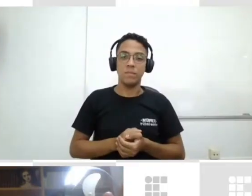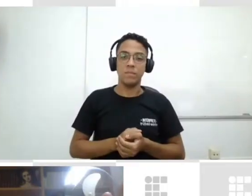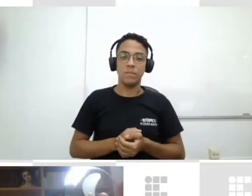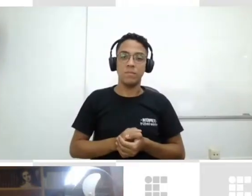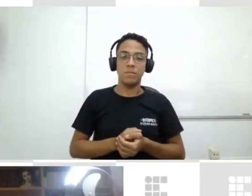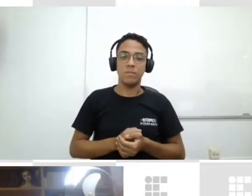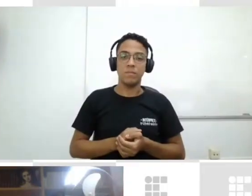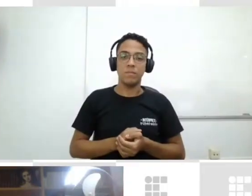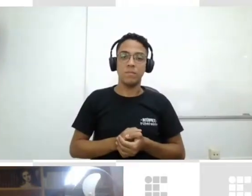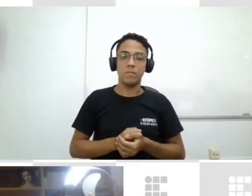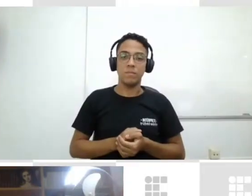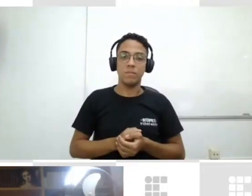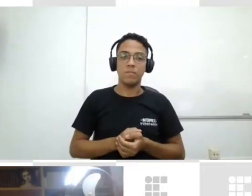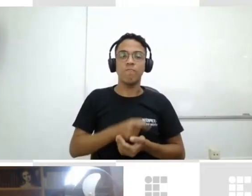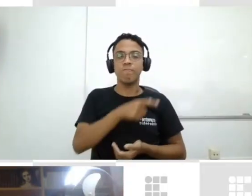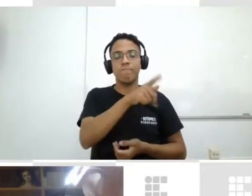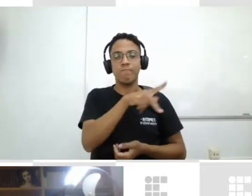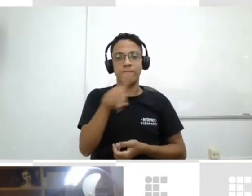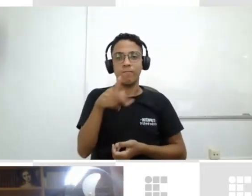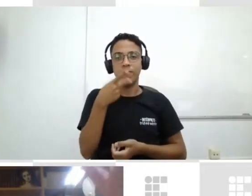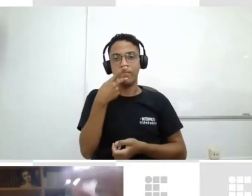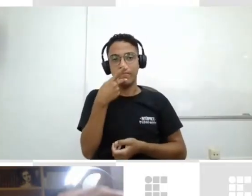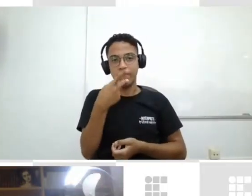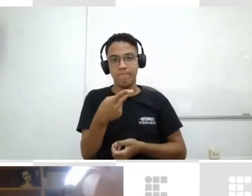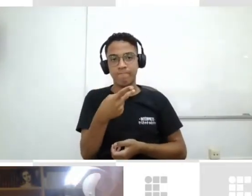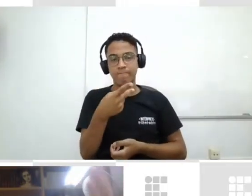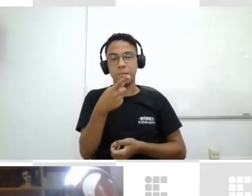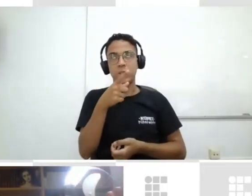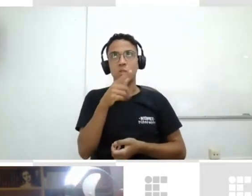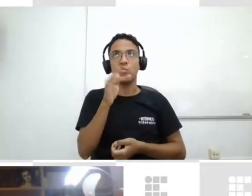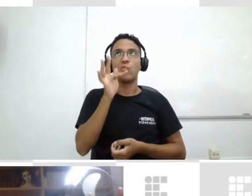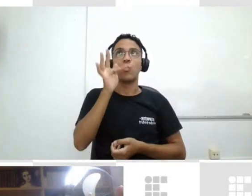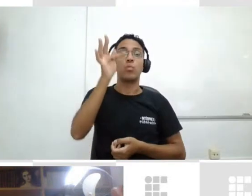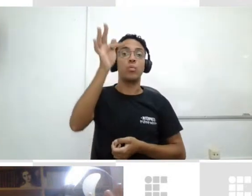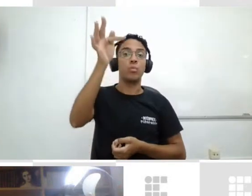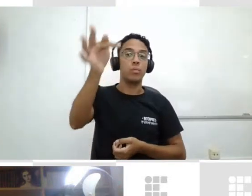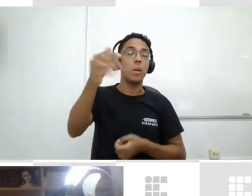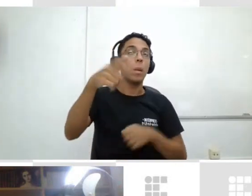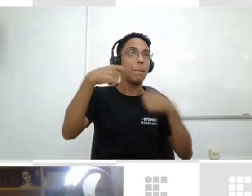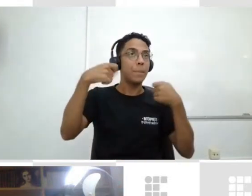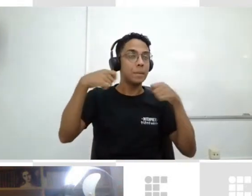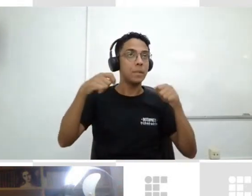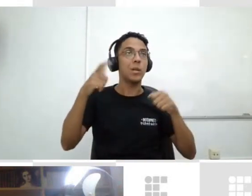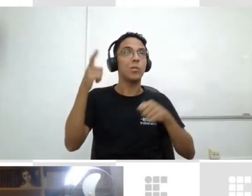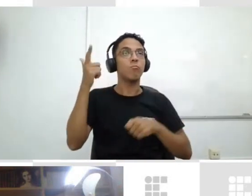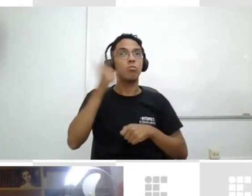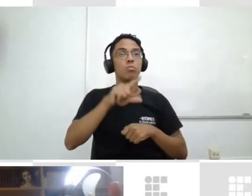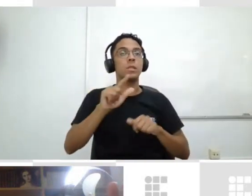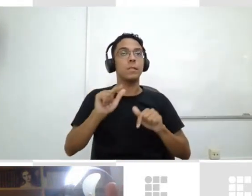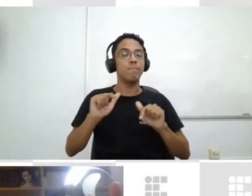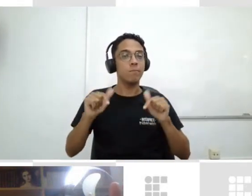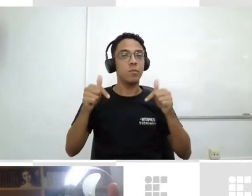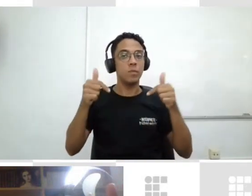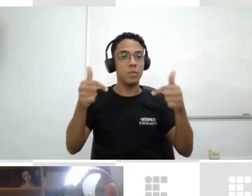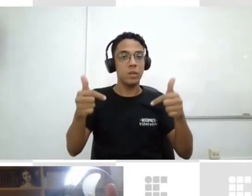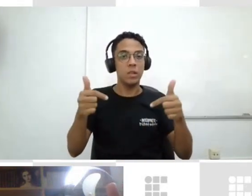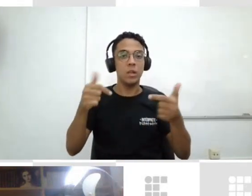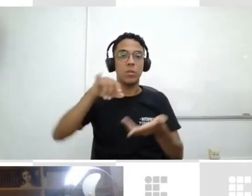Aquilo que você está dizendo, Eliane, vamos dizer assim, é o nosso horizonte, né? Nós temos que superar o capitalismo. Não há